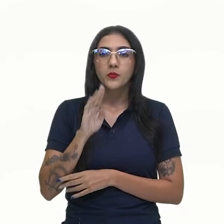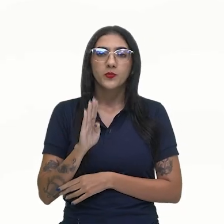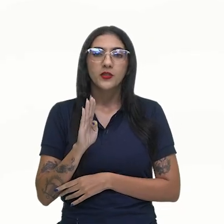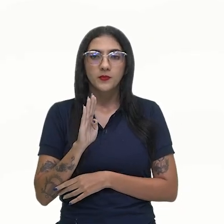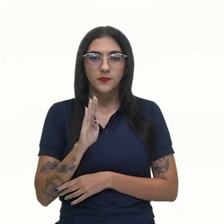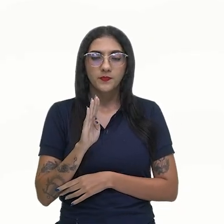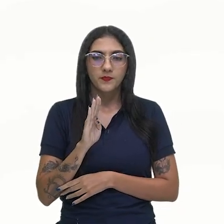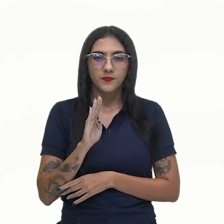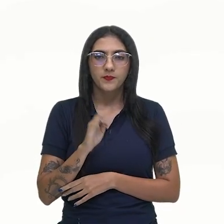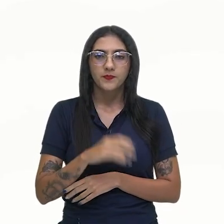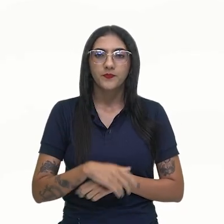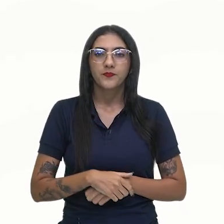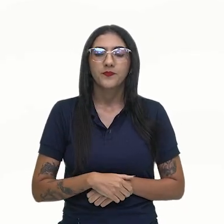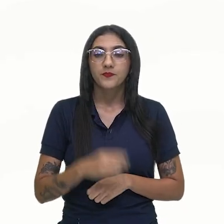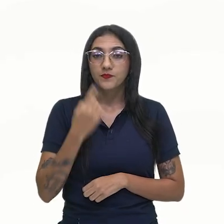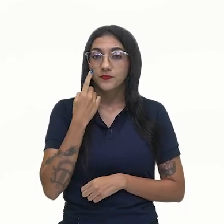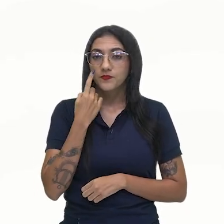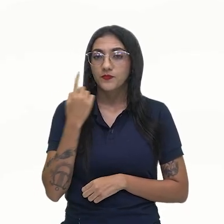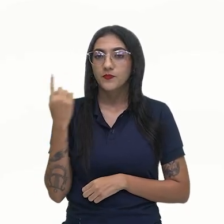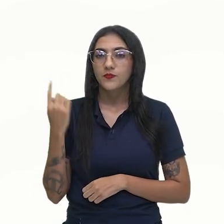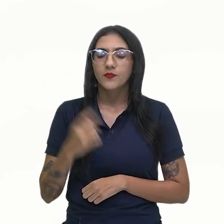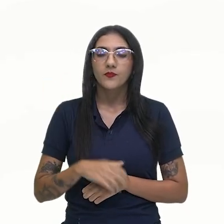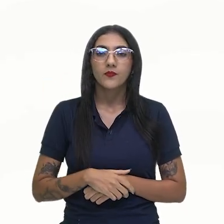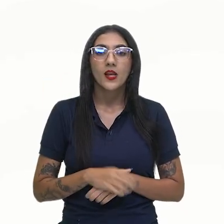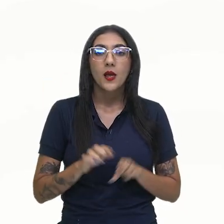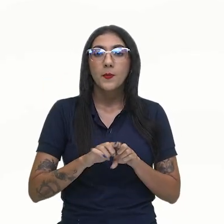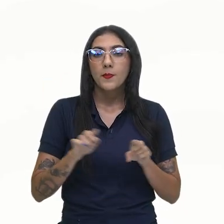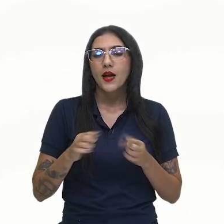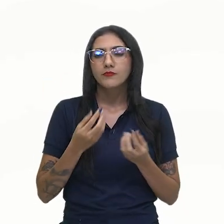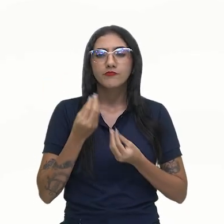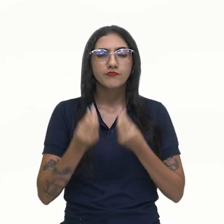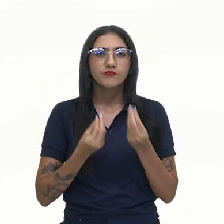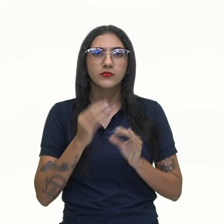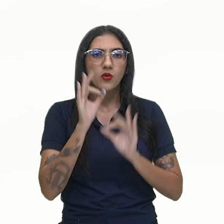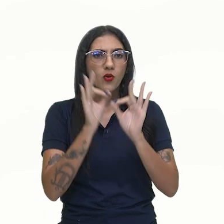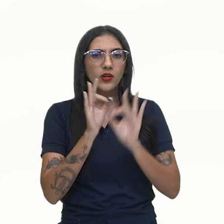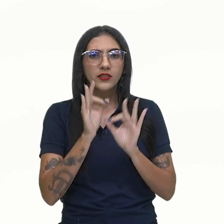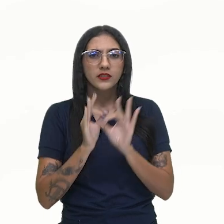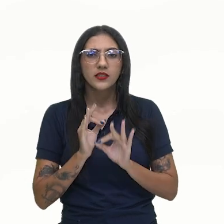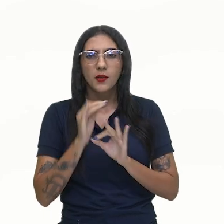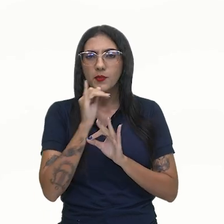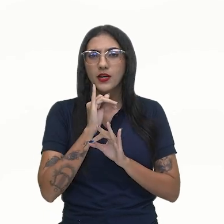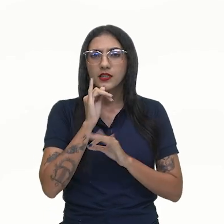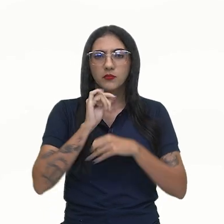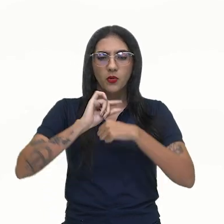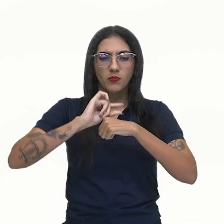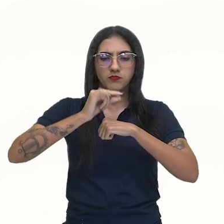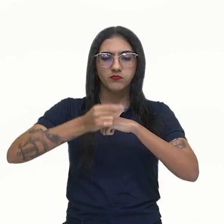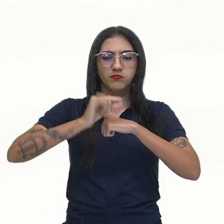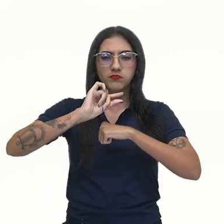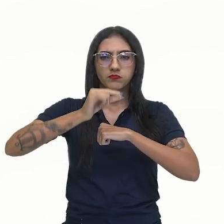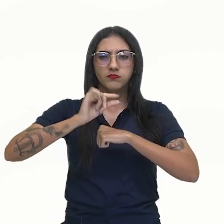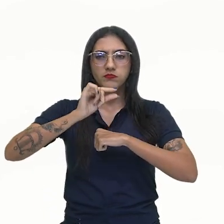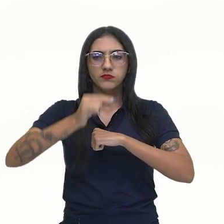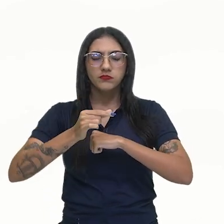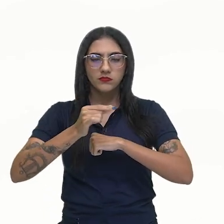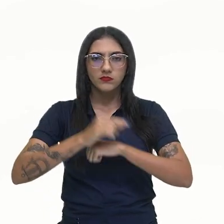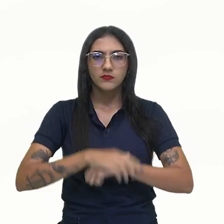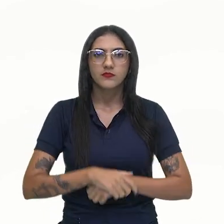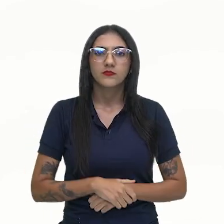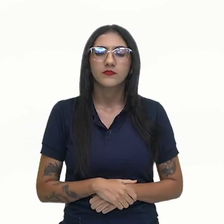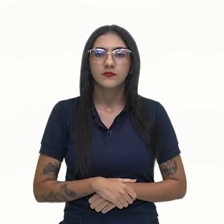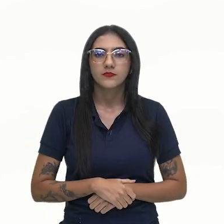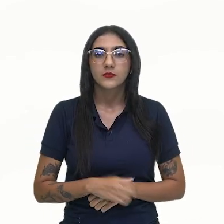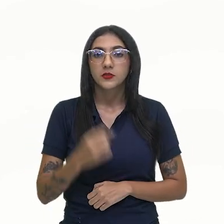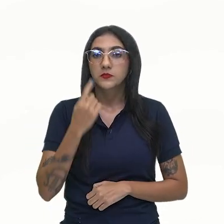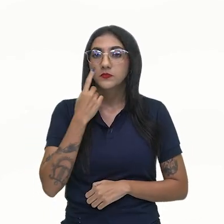energia, em subnível de energia. Mas, se eu for querer organizar isso em camada, como é que vai ficar? Então, tudo